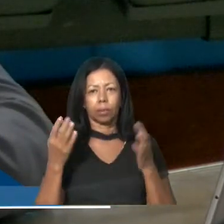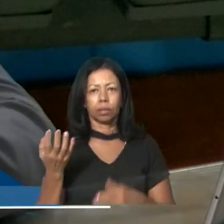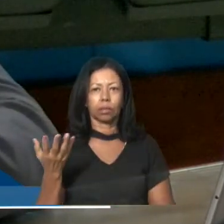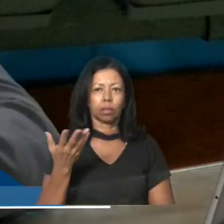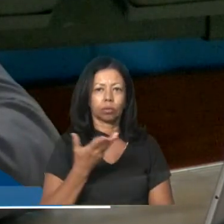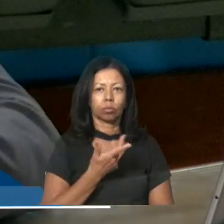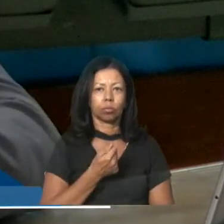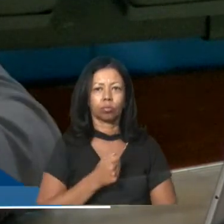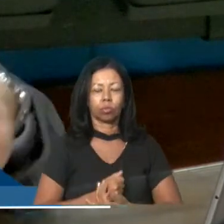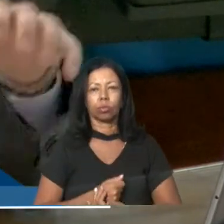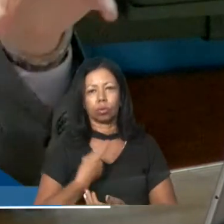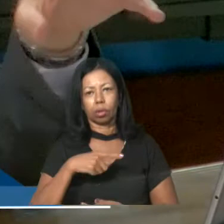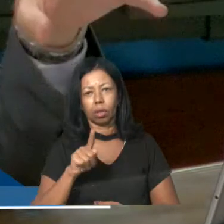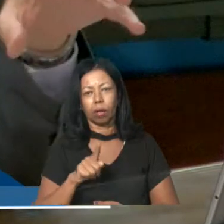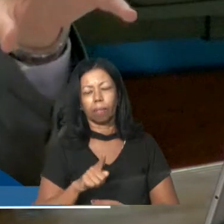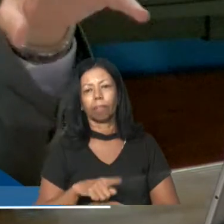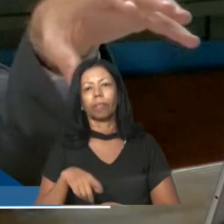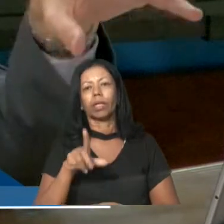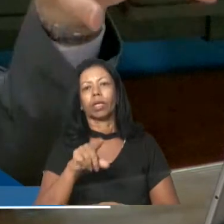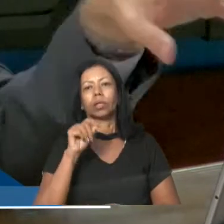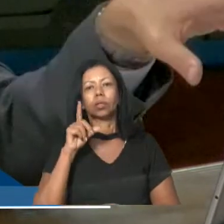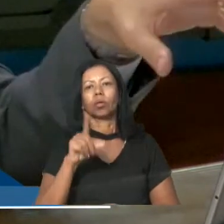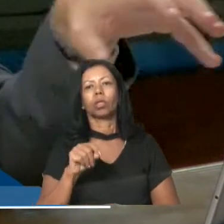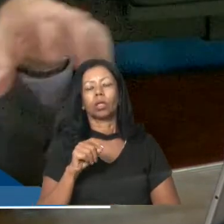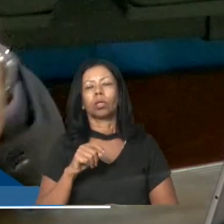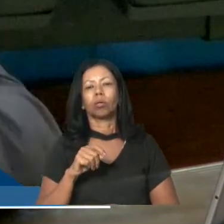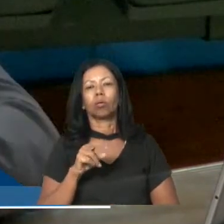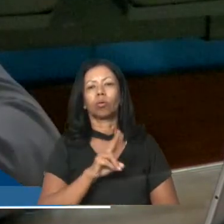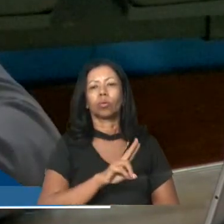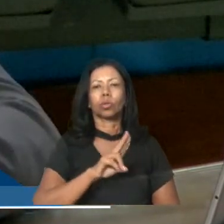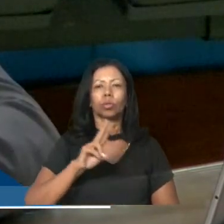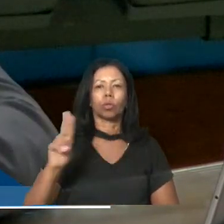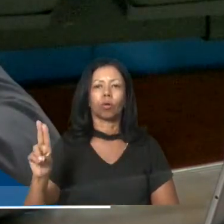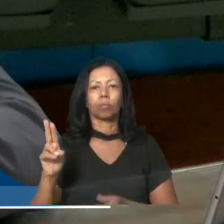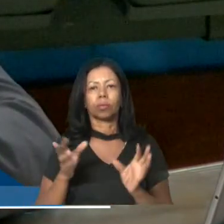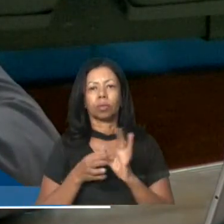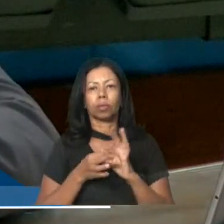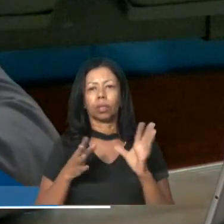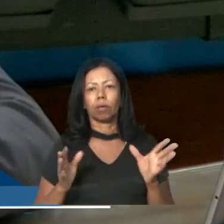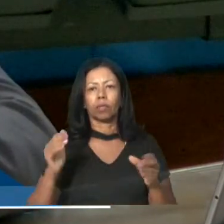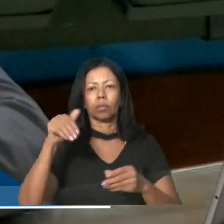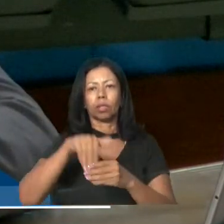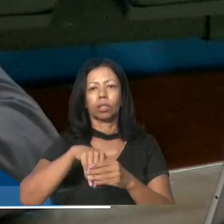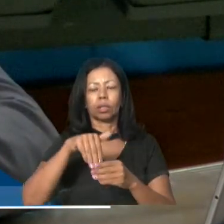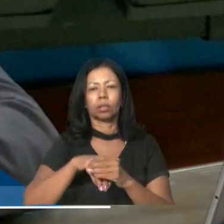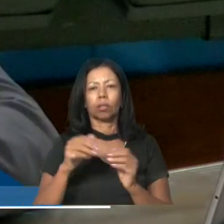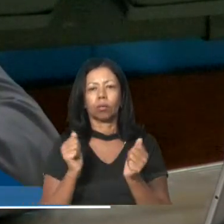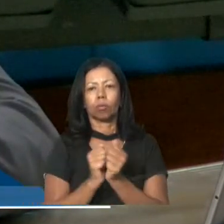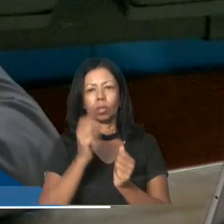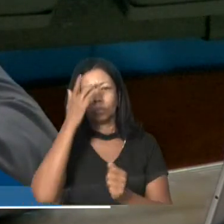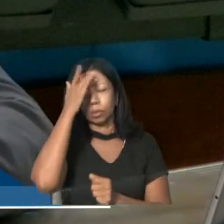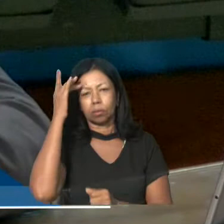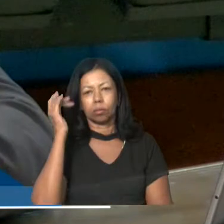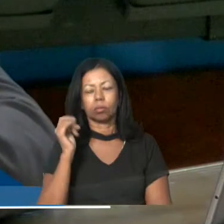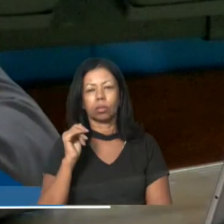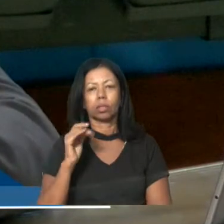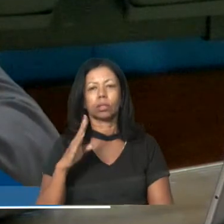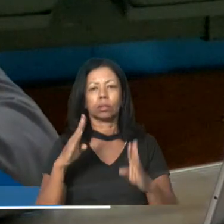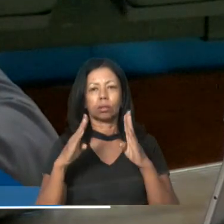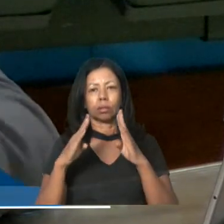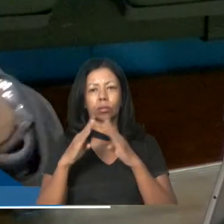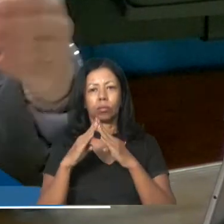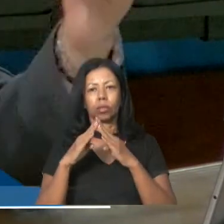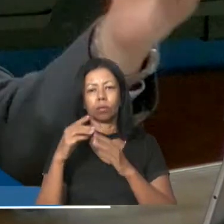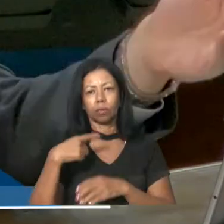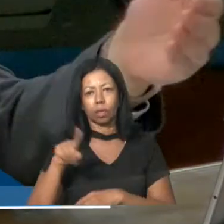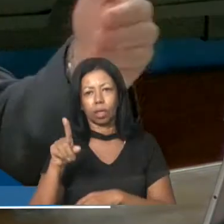ali, fez uma escolha democrática dos nomes. Foi feita uma eleição com os moradores, onde eles